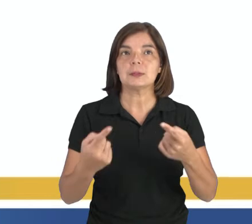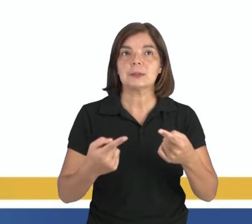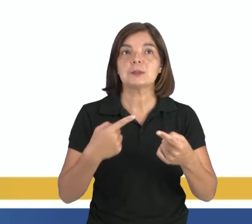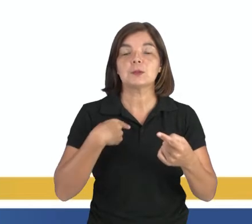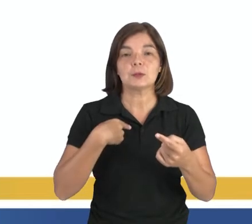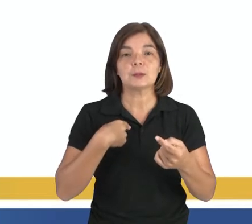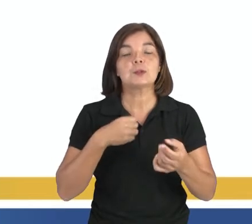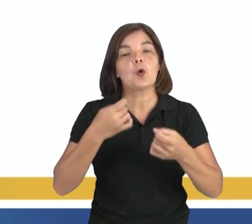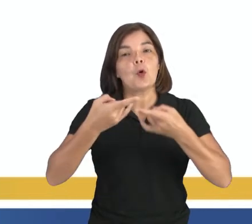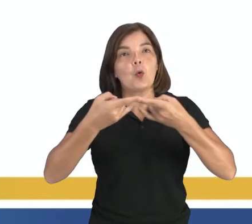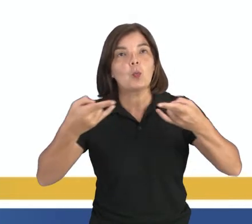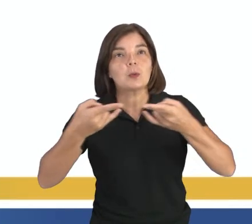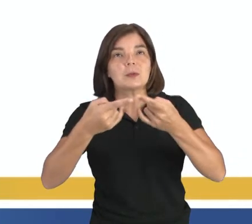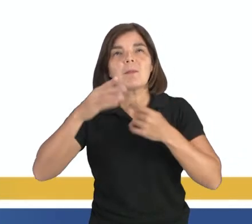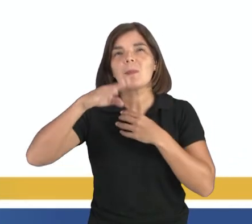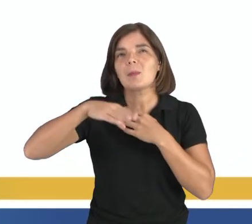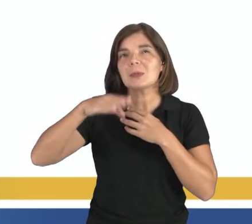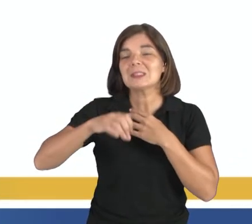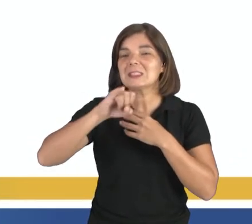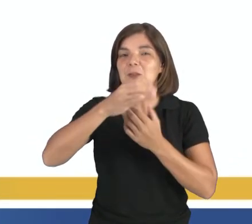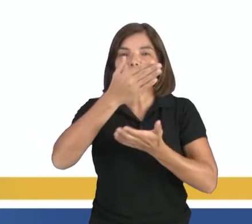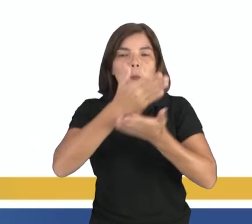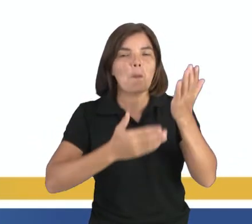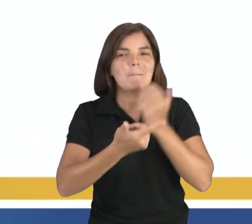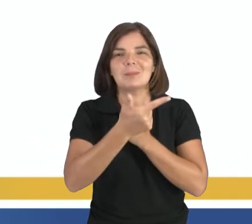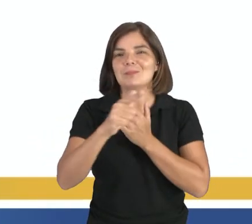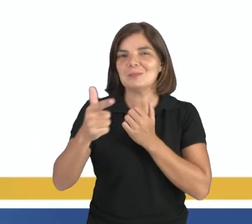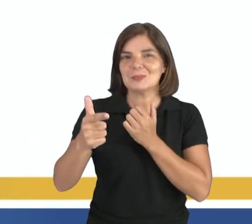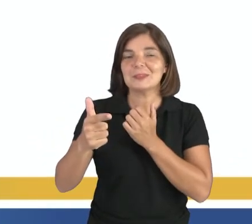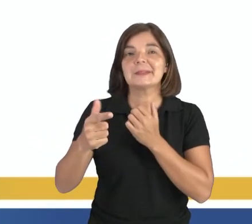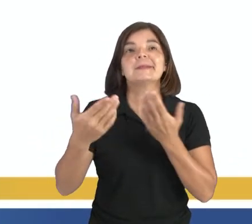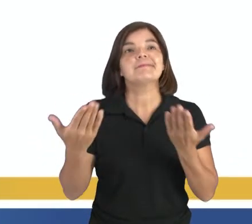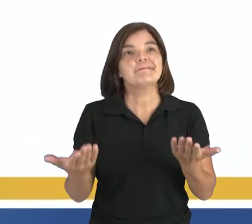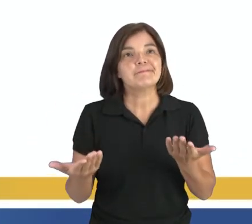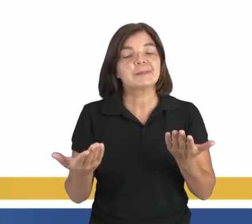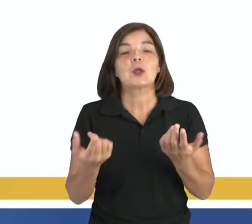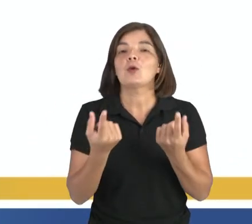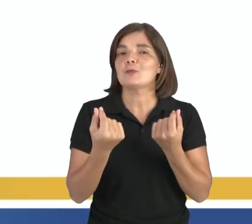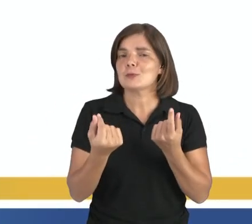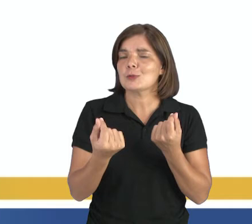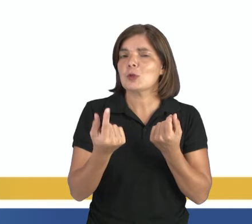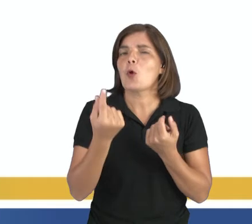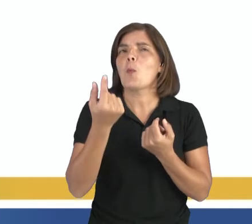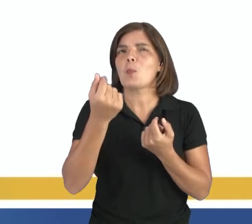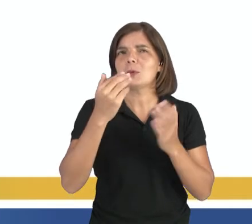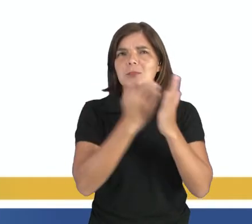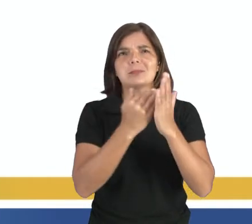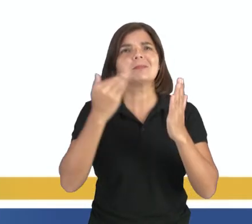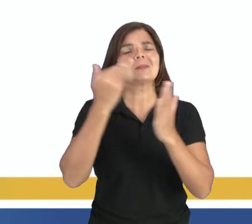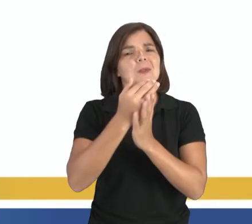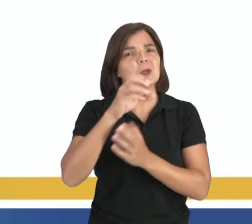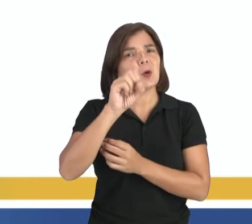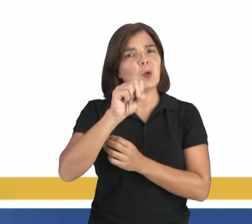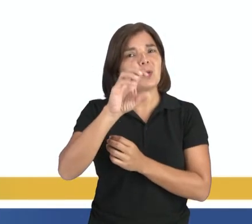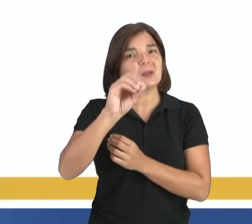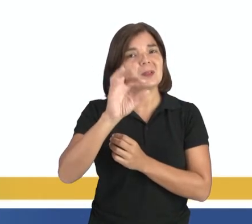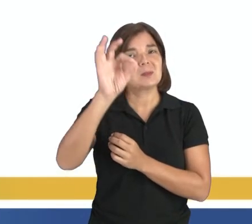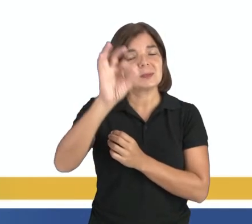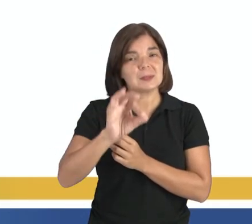mais baratos se não houvesse meia entrada. Sim, o preço é maior porque 80% pagam